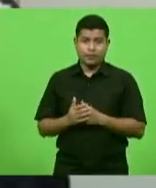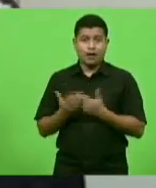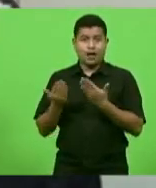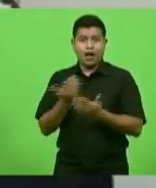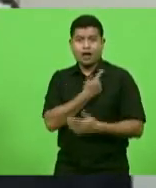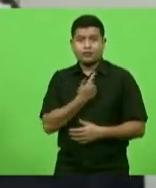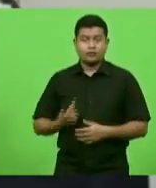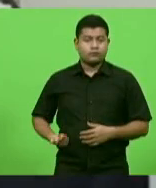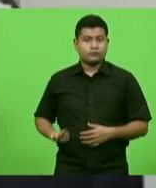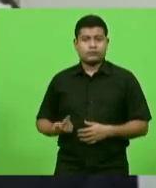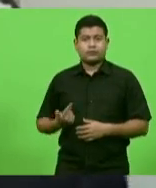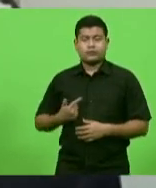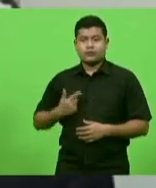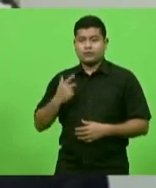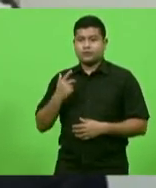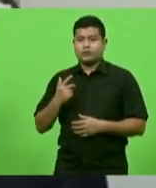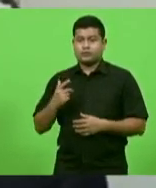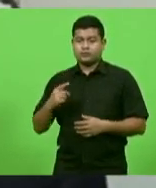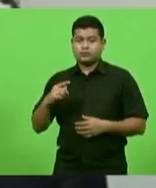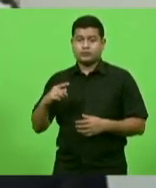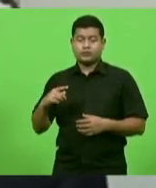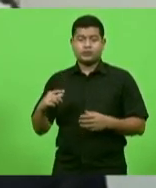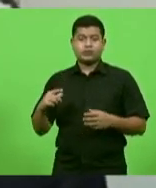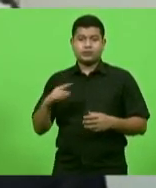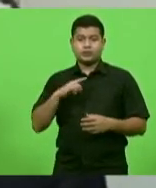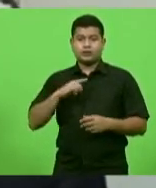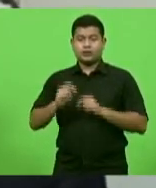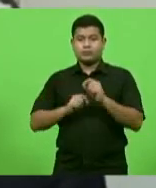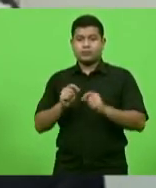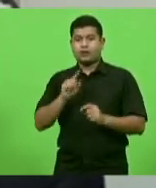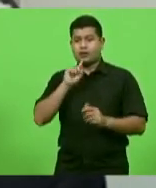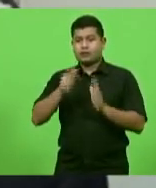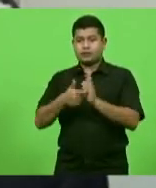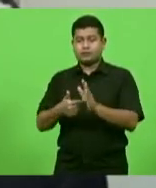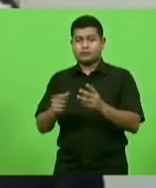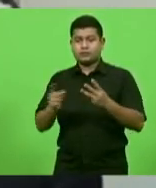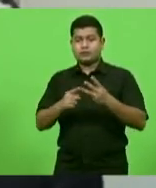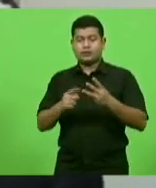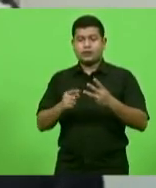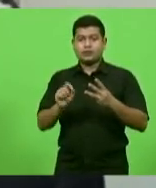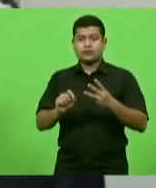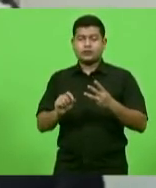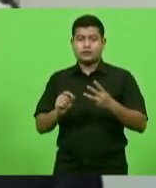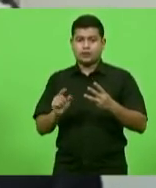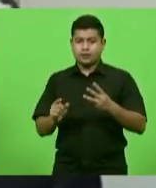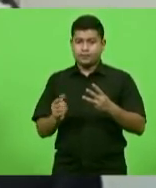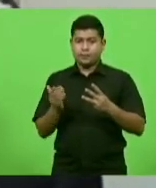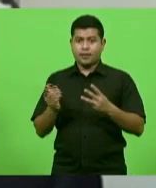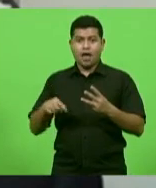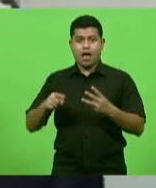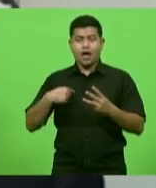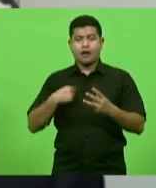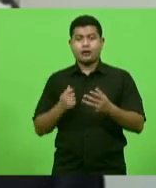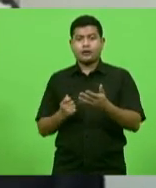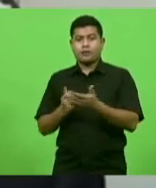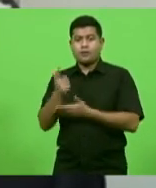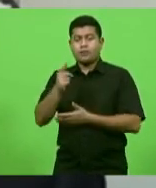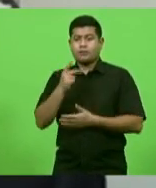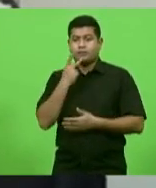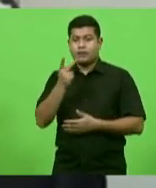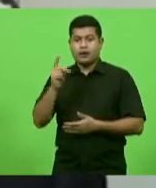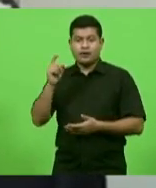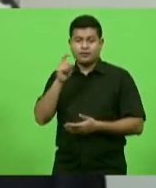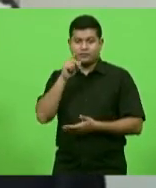fato de faltar com a verdade na comissão parlamentar de inquérito em relação a data que teve conhecimento da compra dos respiradores